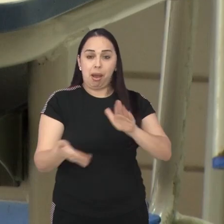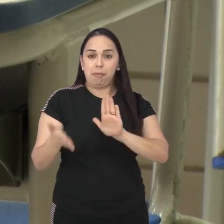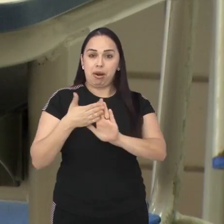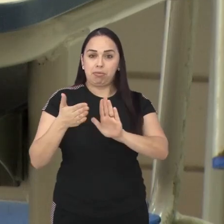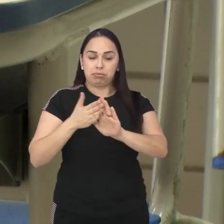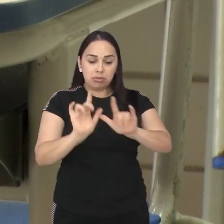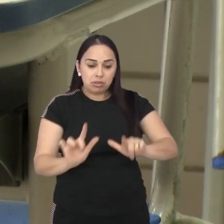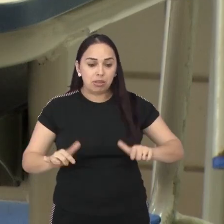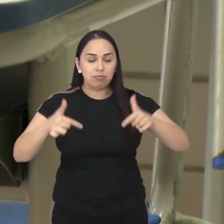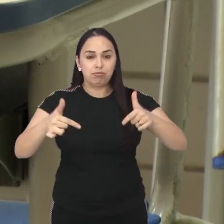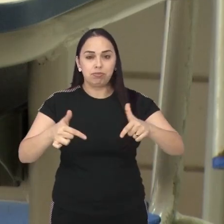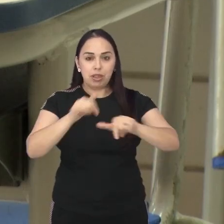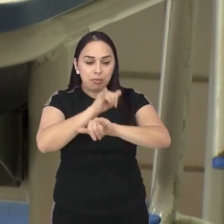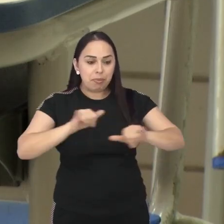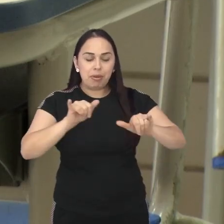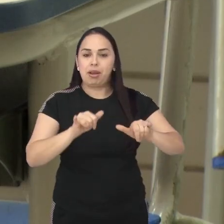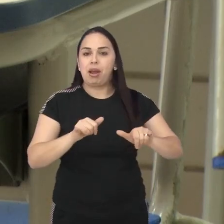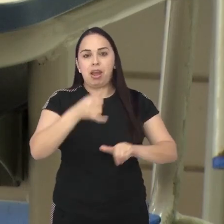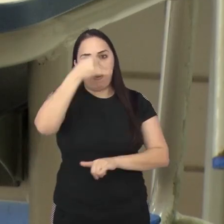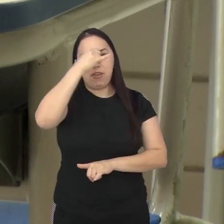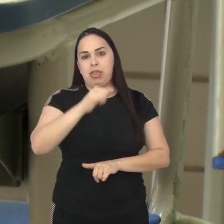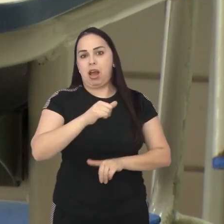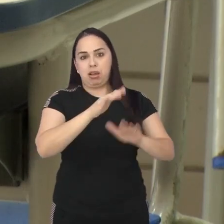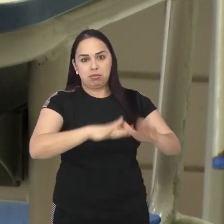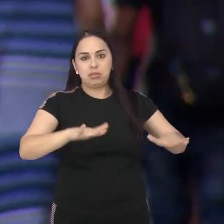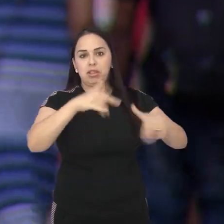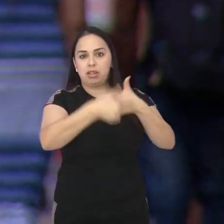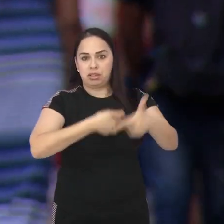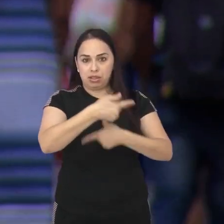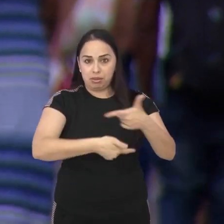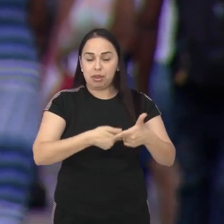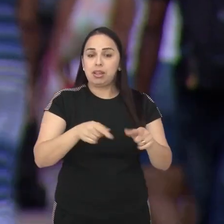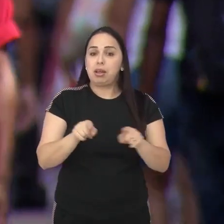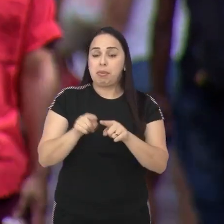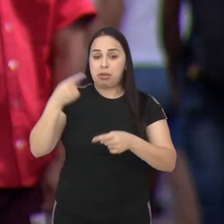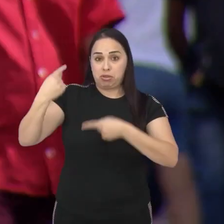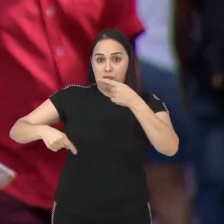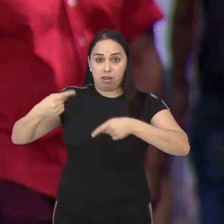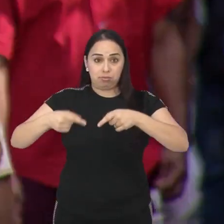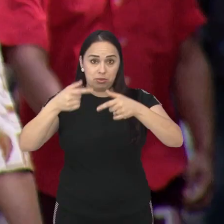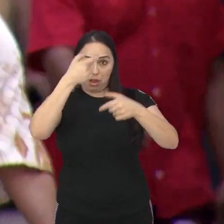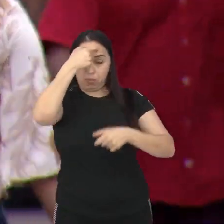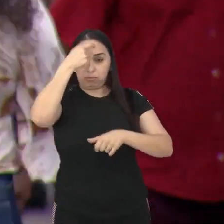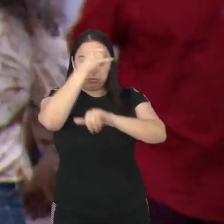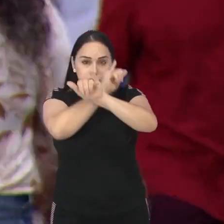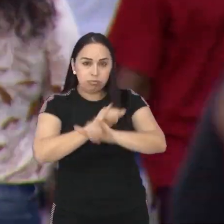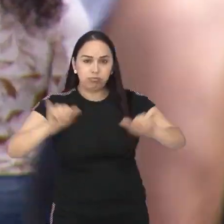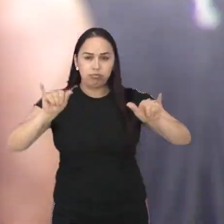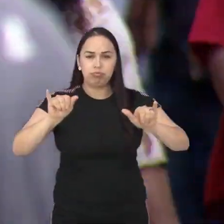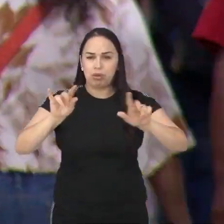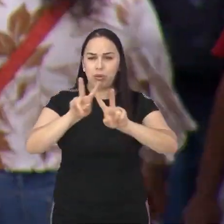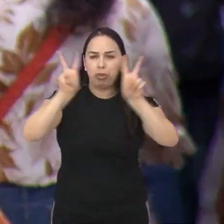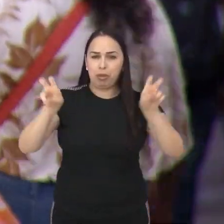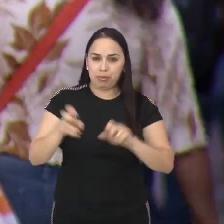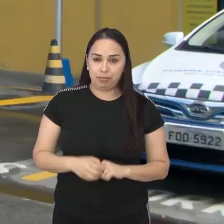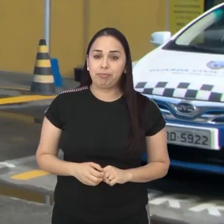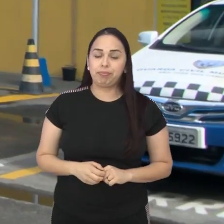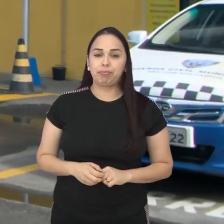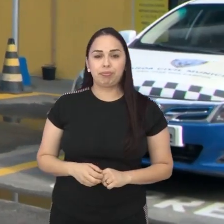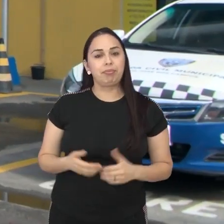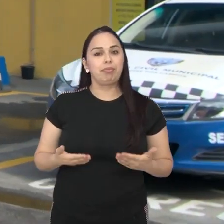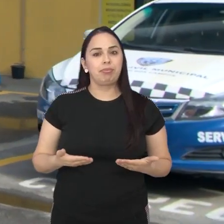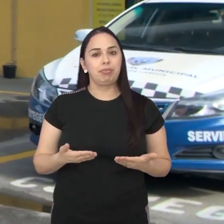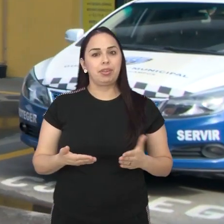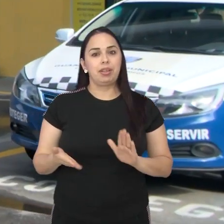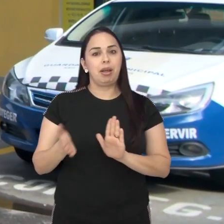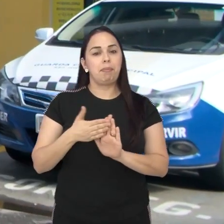propor ações efetivas para coibir essa realidade, além de discutir e conscientizar a população sobre o assunto.